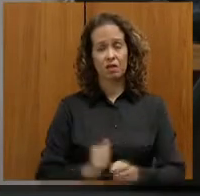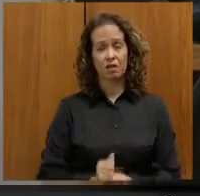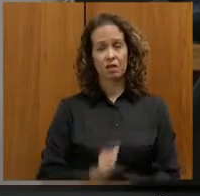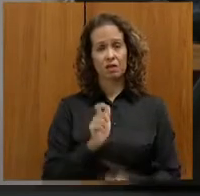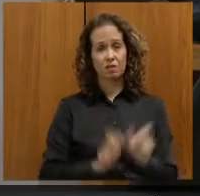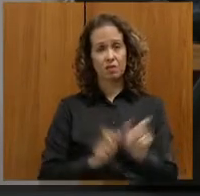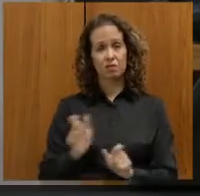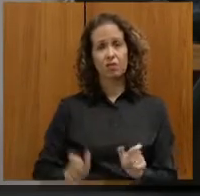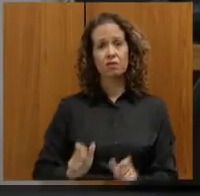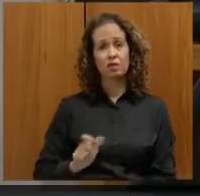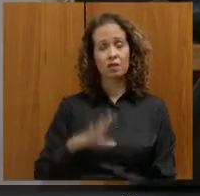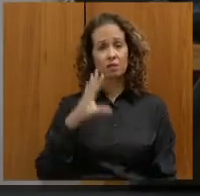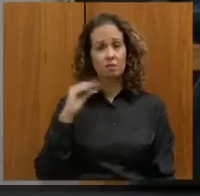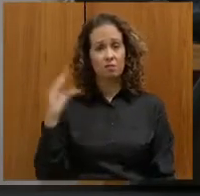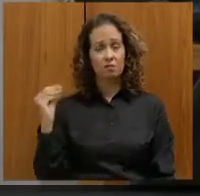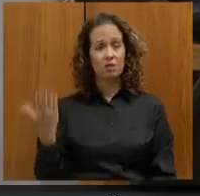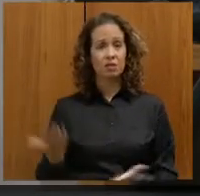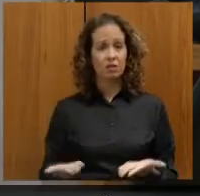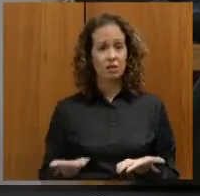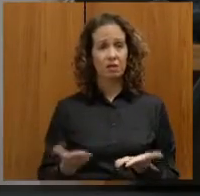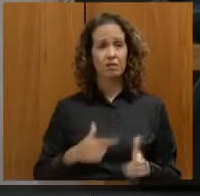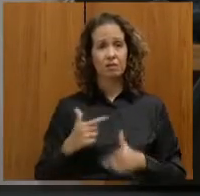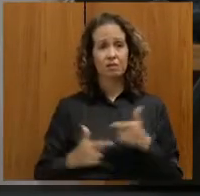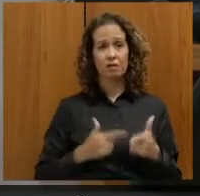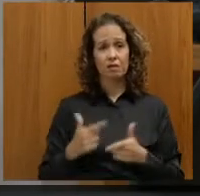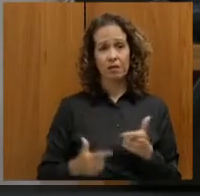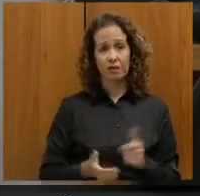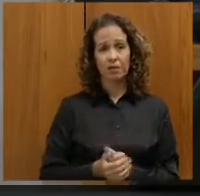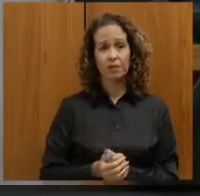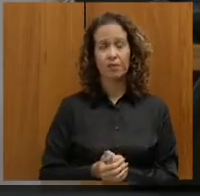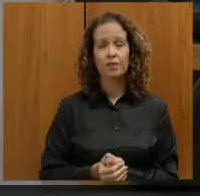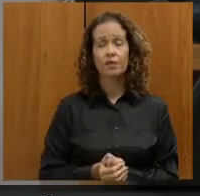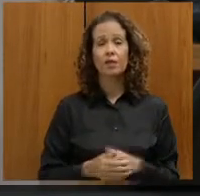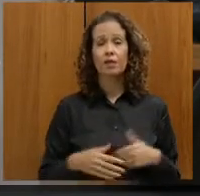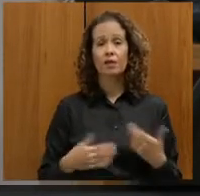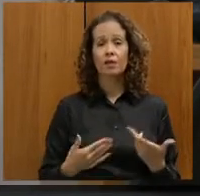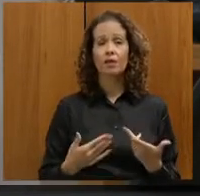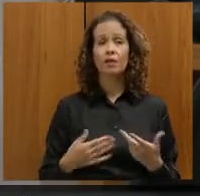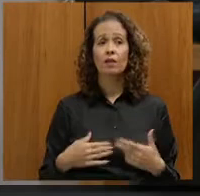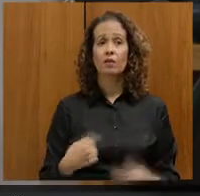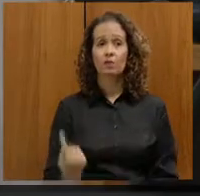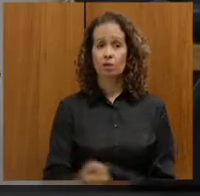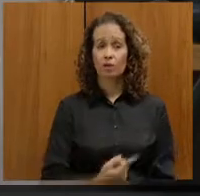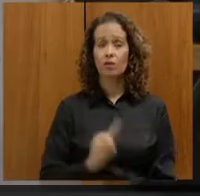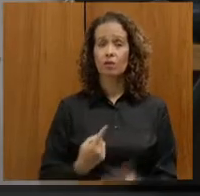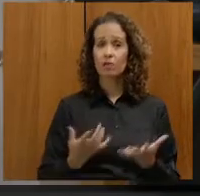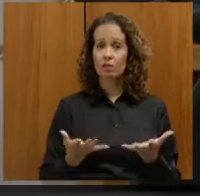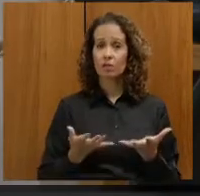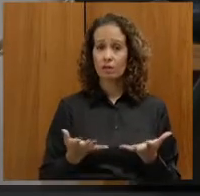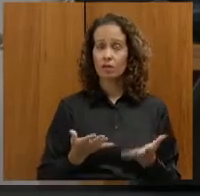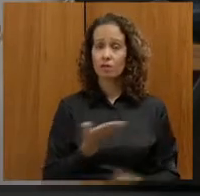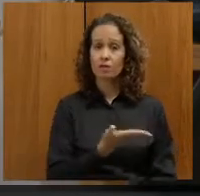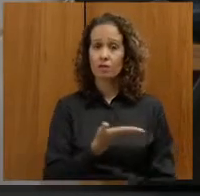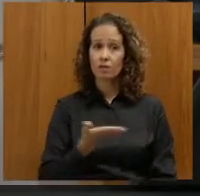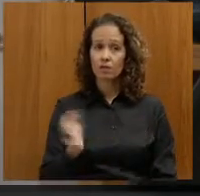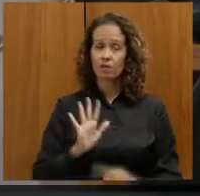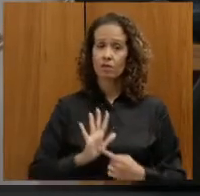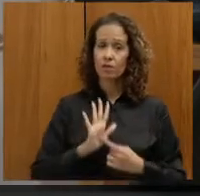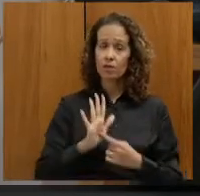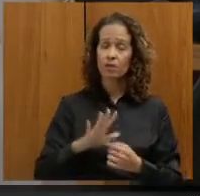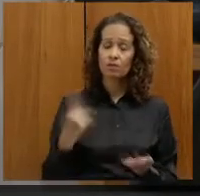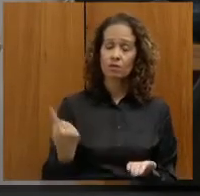tendo a limitação do IPCA e Gostaríamos que o senhor afirmasse aqui nessa reunião o